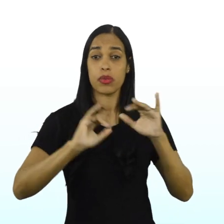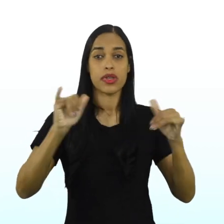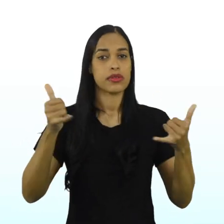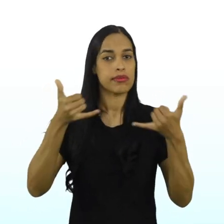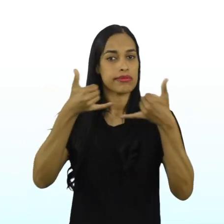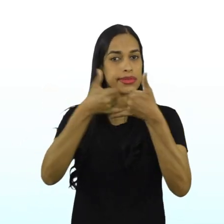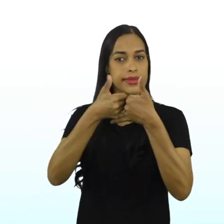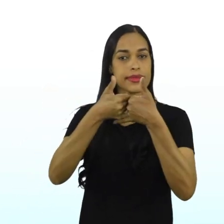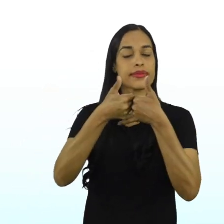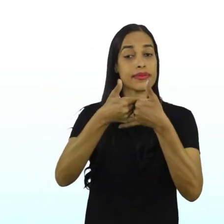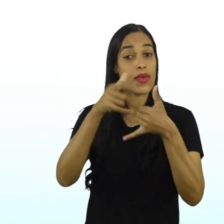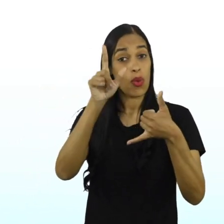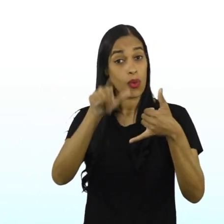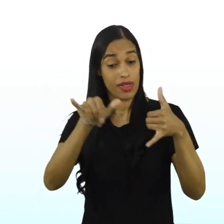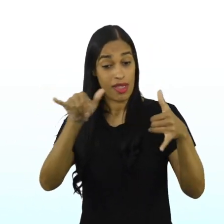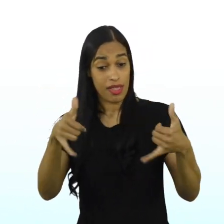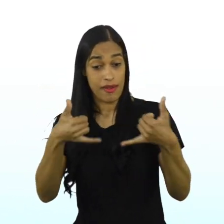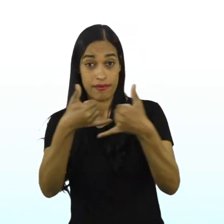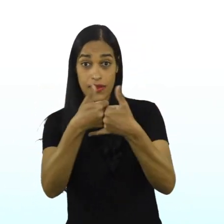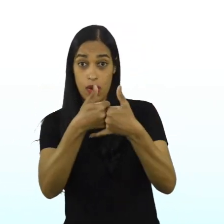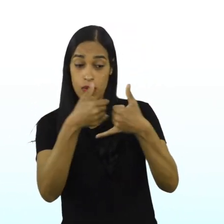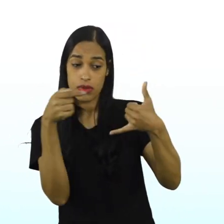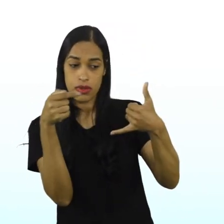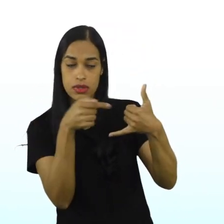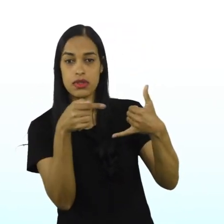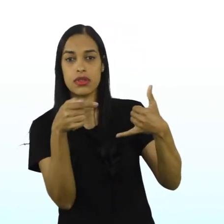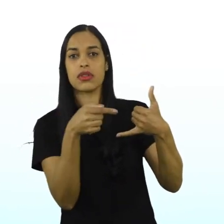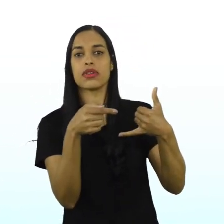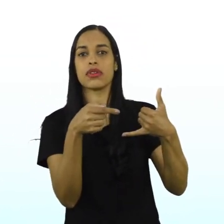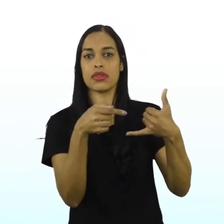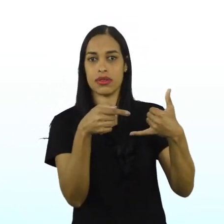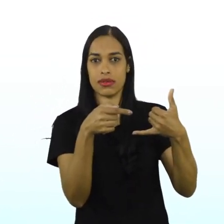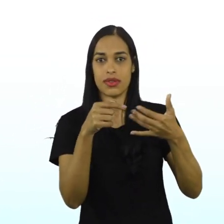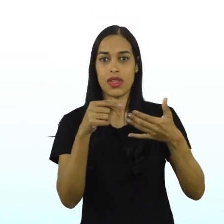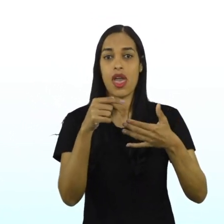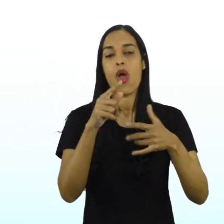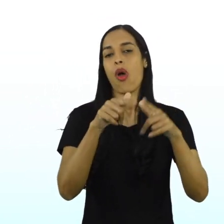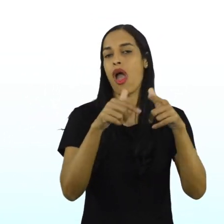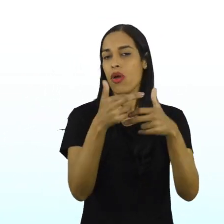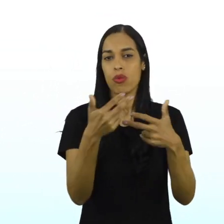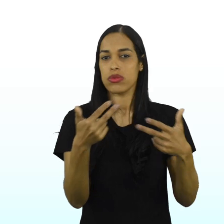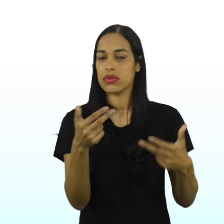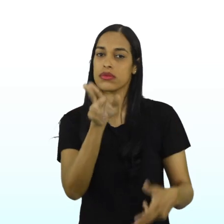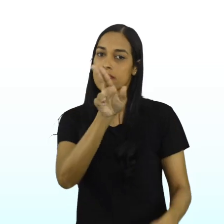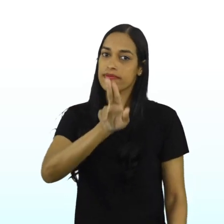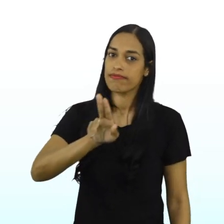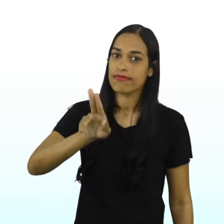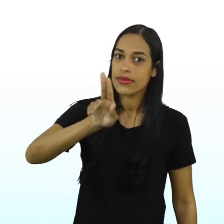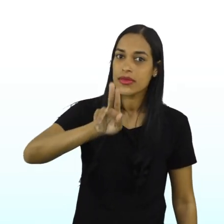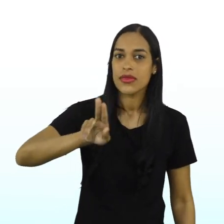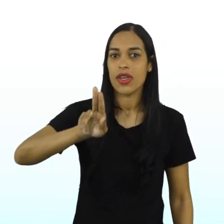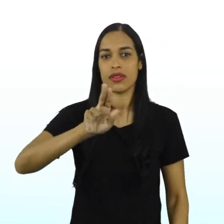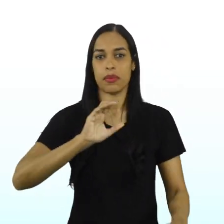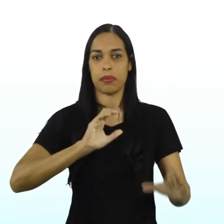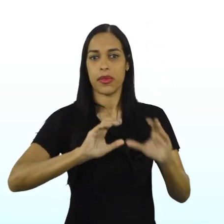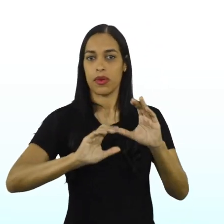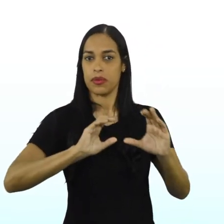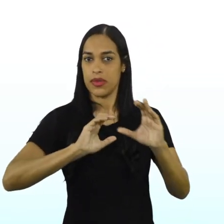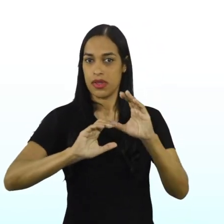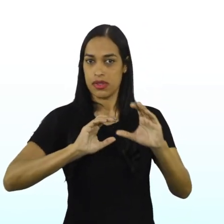do telefone. Então, o telefone, ele é um recurso utilizado para que eles se